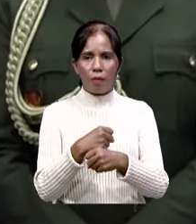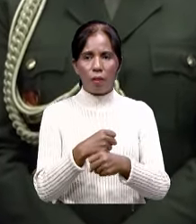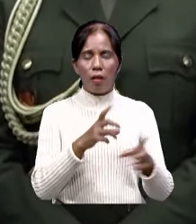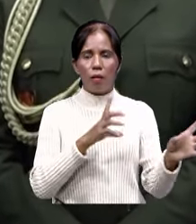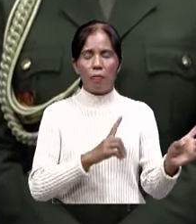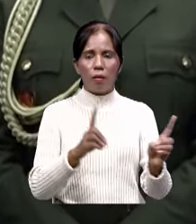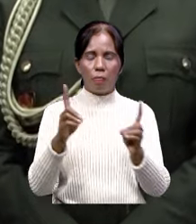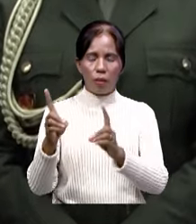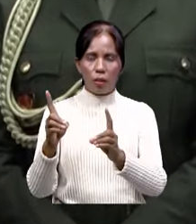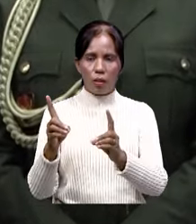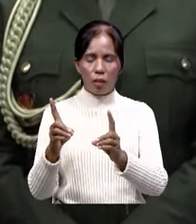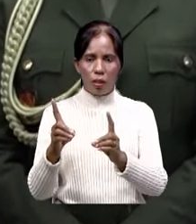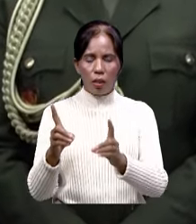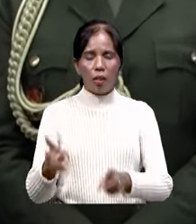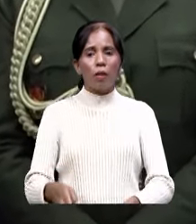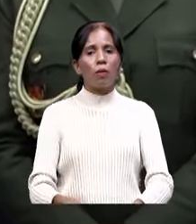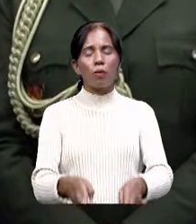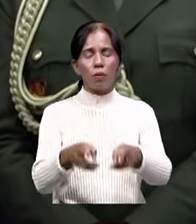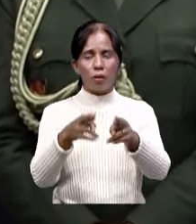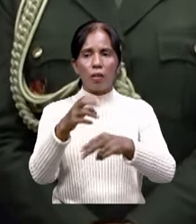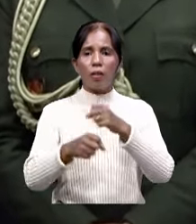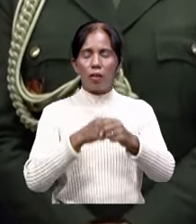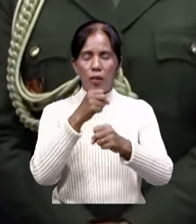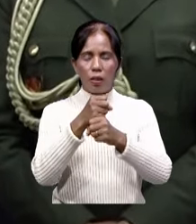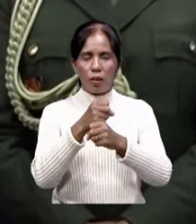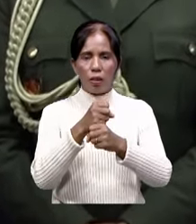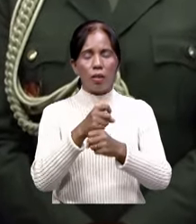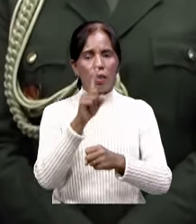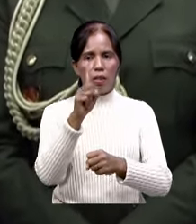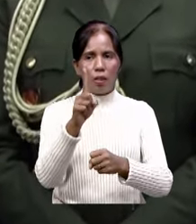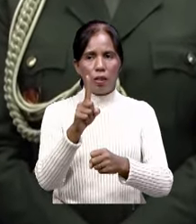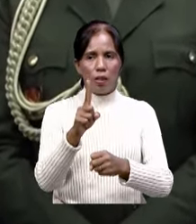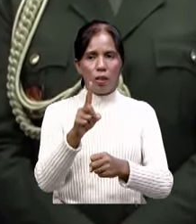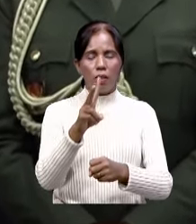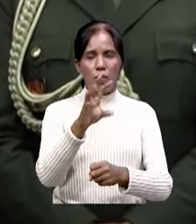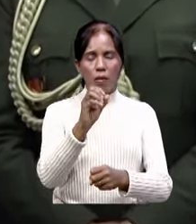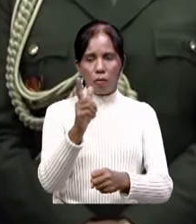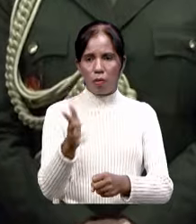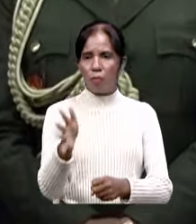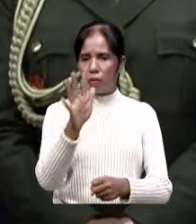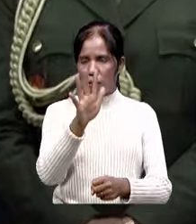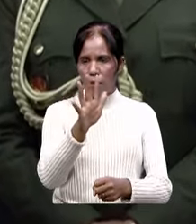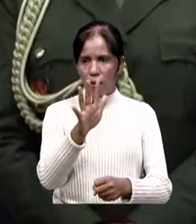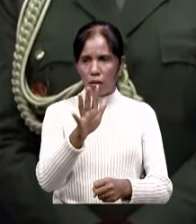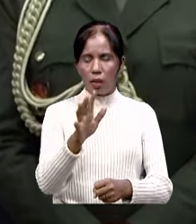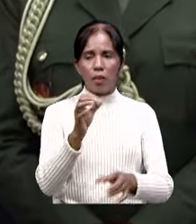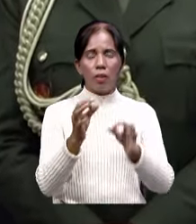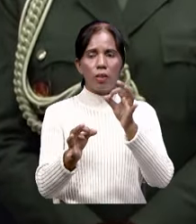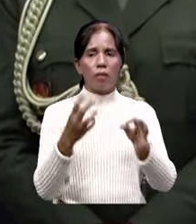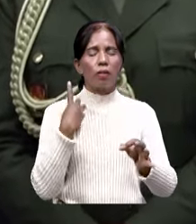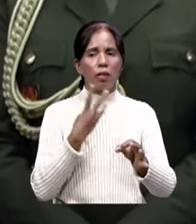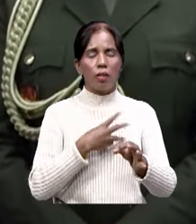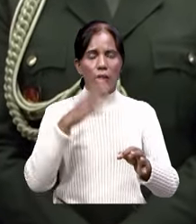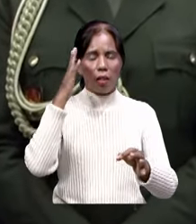implementar roadmap Tina Danielaran 2025, saída Hanoi,